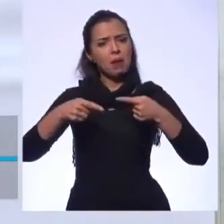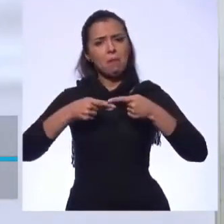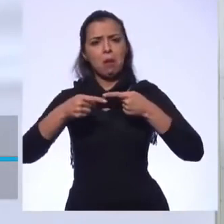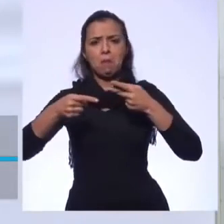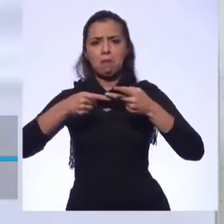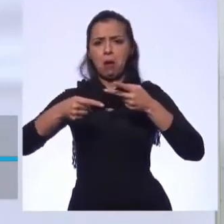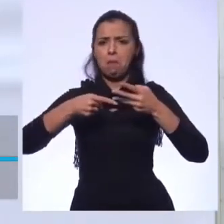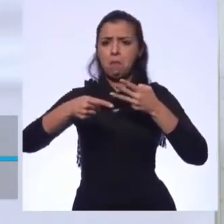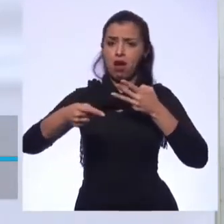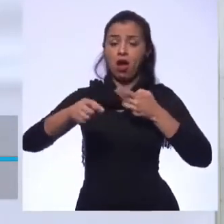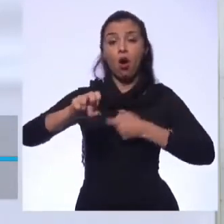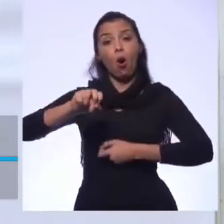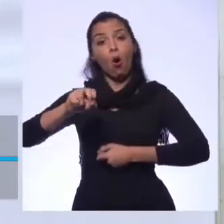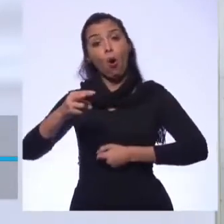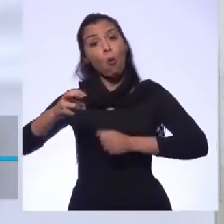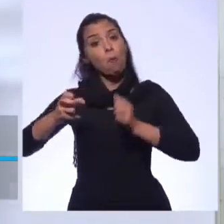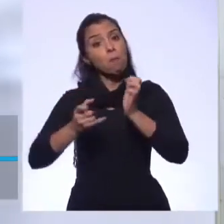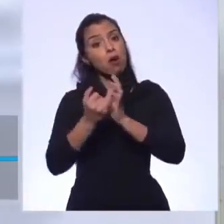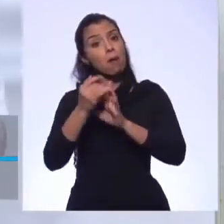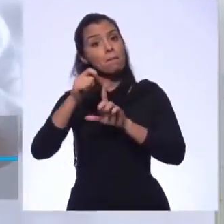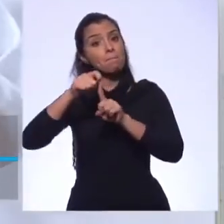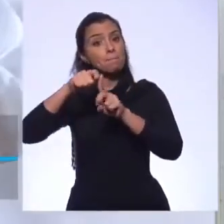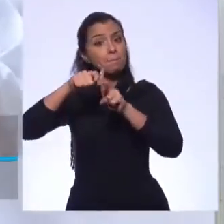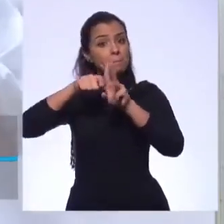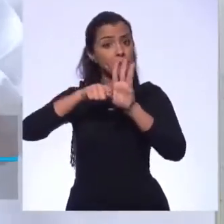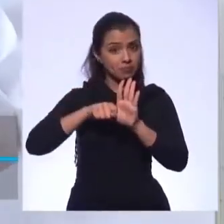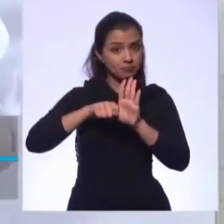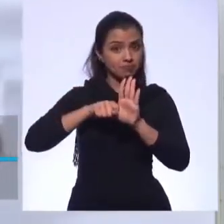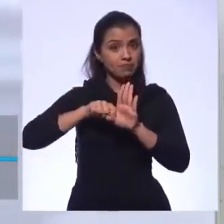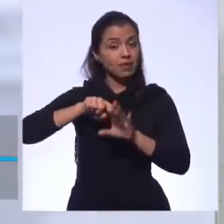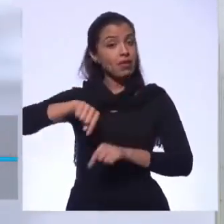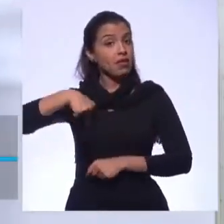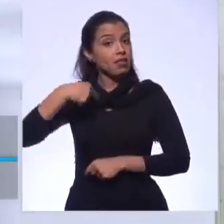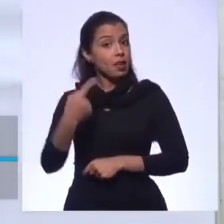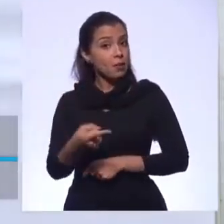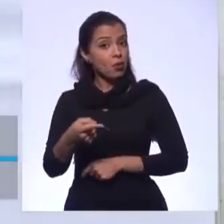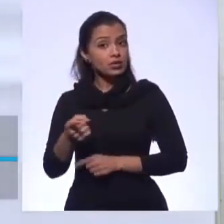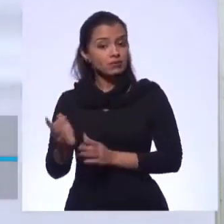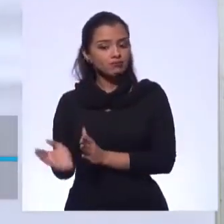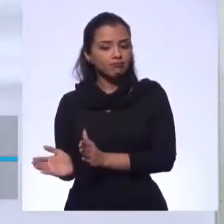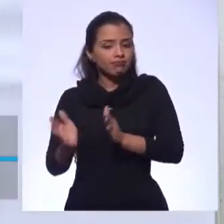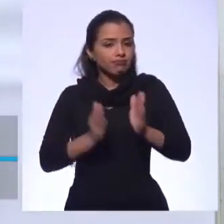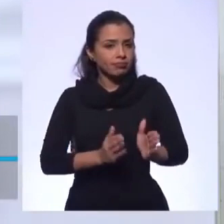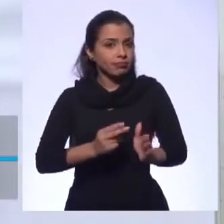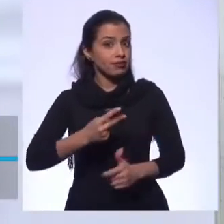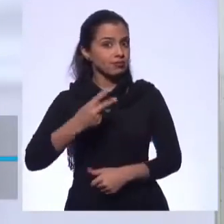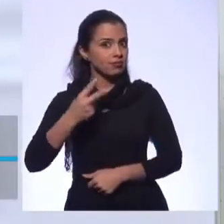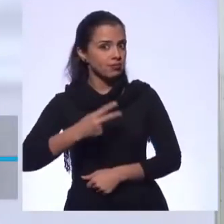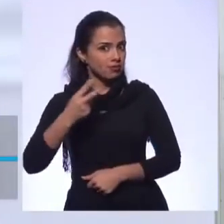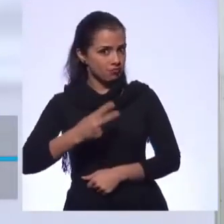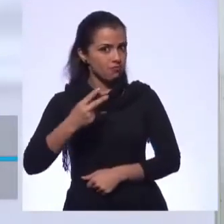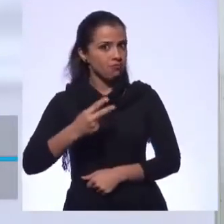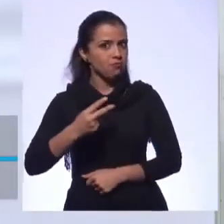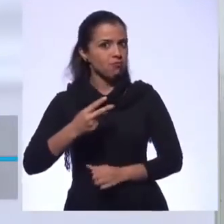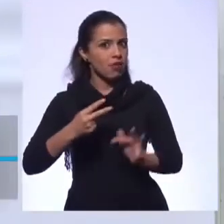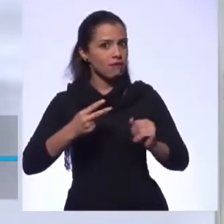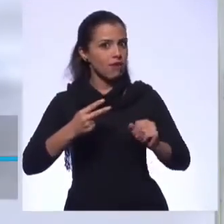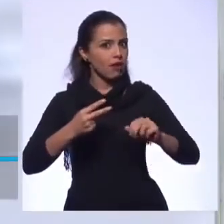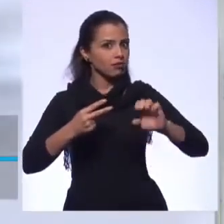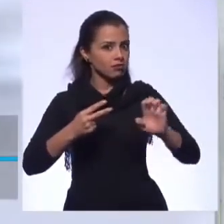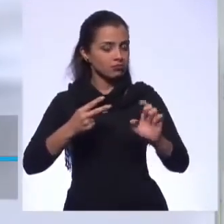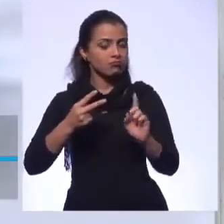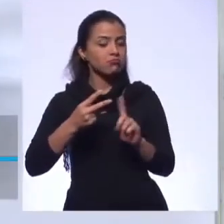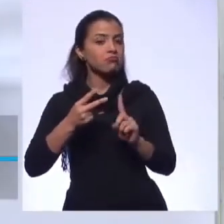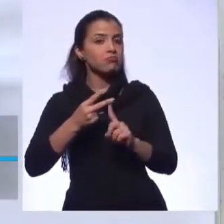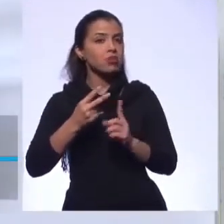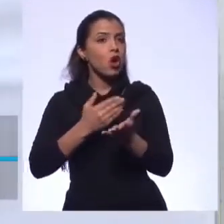semanas, às vezes até meses, vai surgir a segunda fase da doença. Na segunda fase da doença, começa a